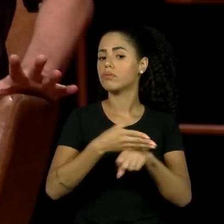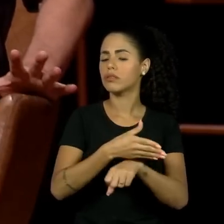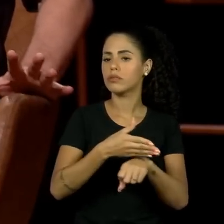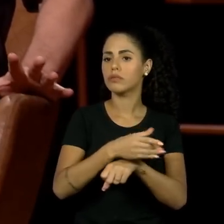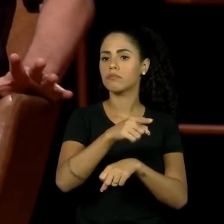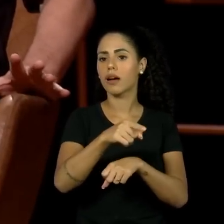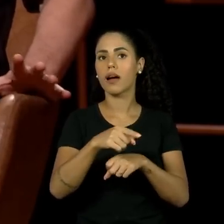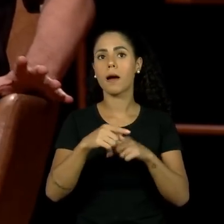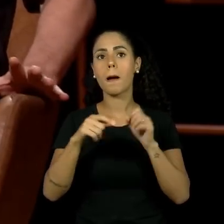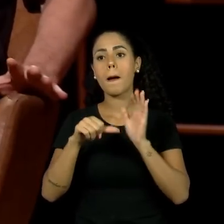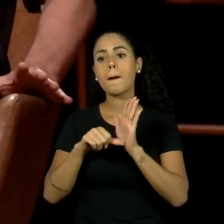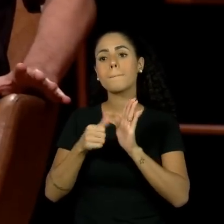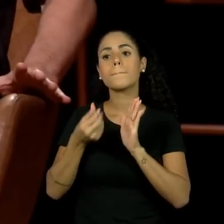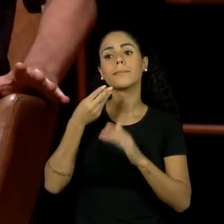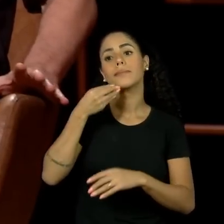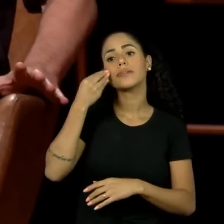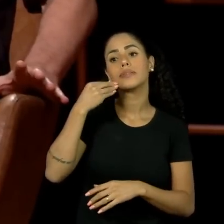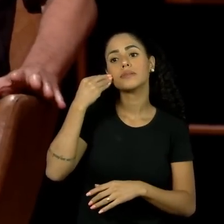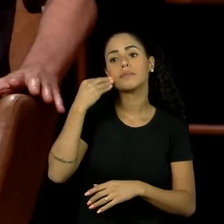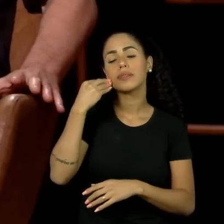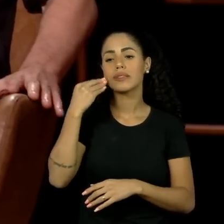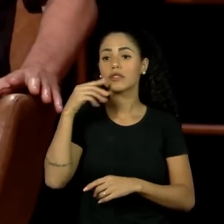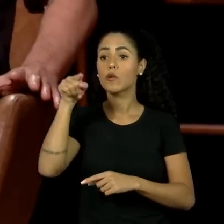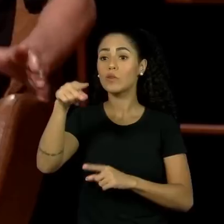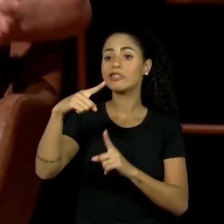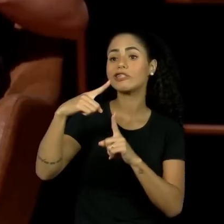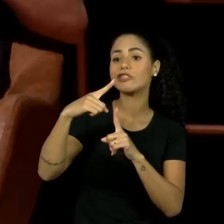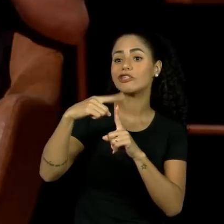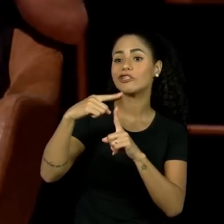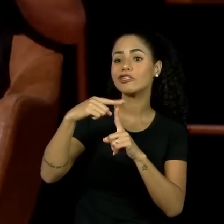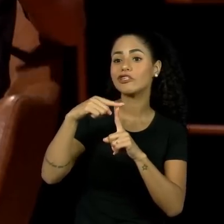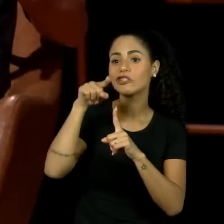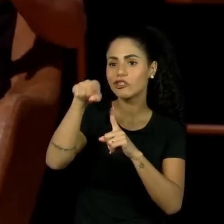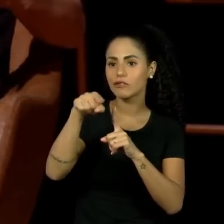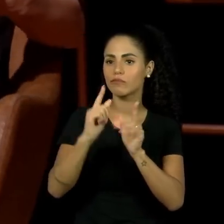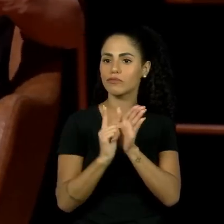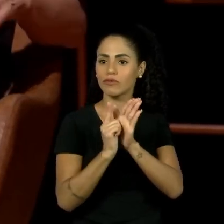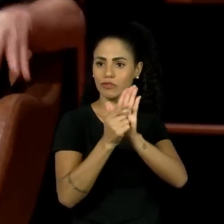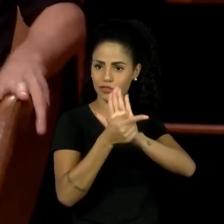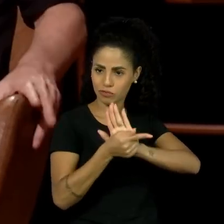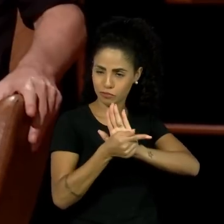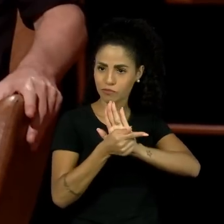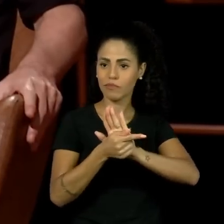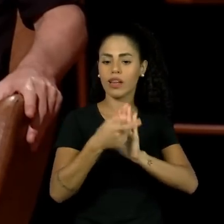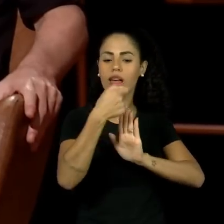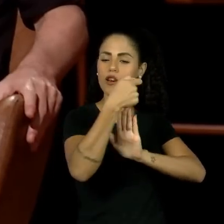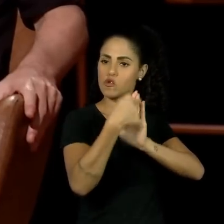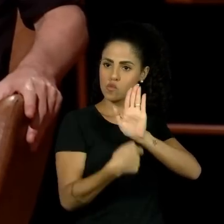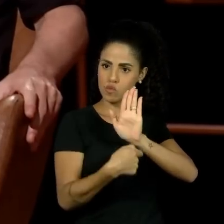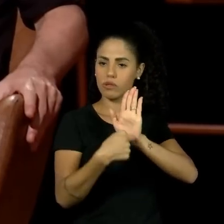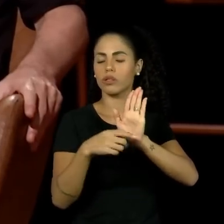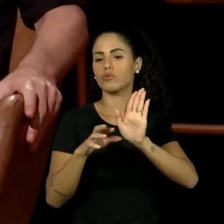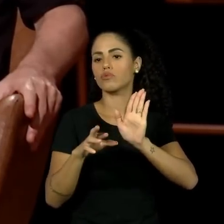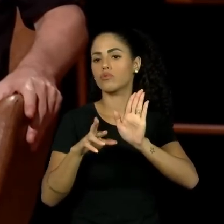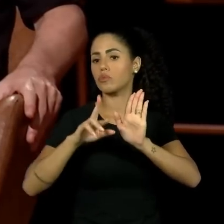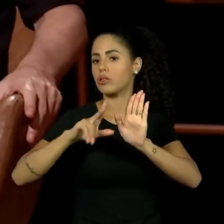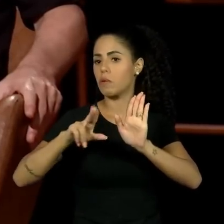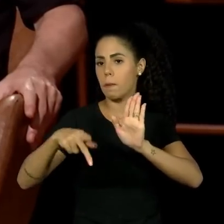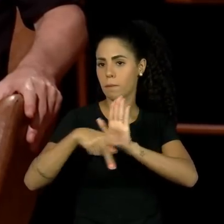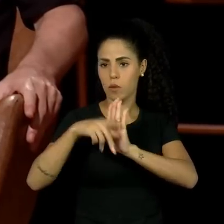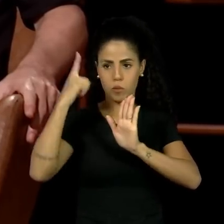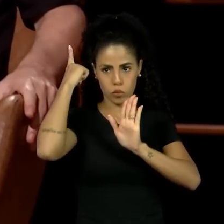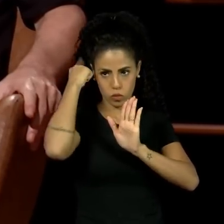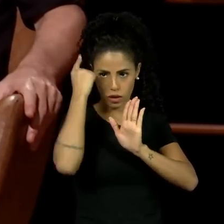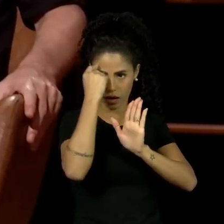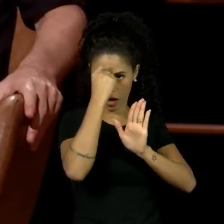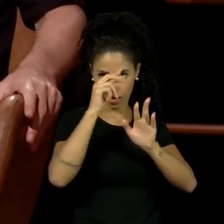fiz a minha primeira experiência com tragédia grega, apesar de não ser um texto grego,